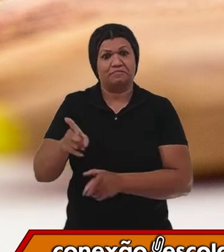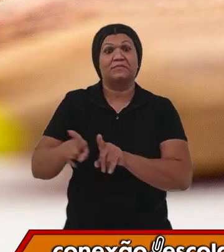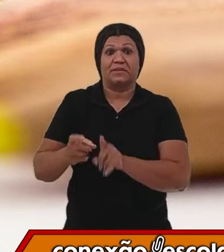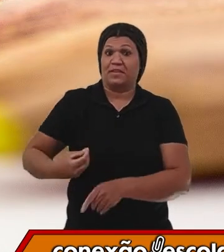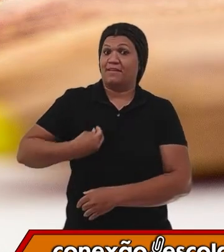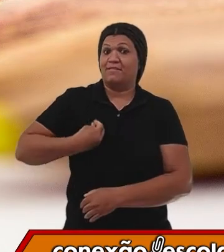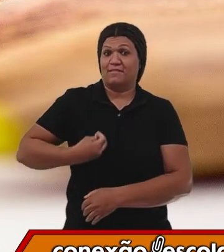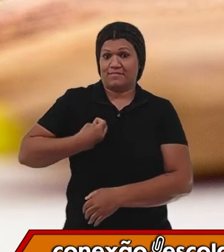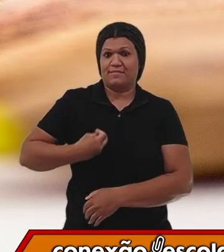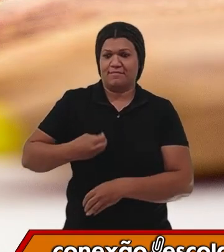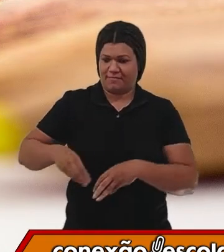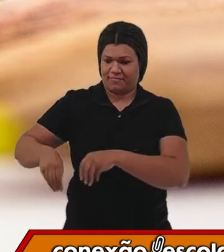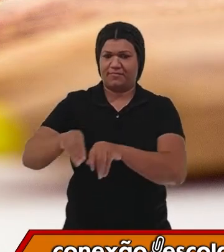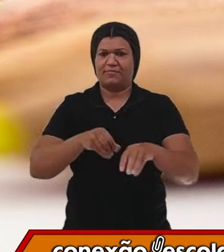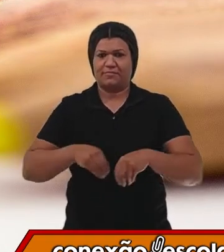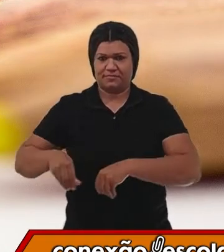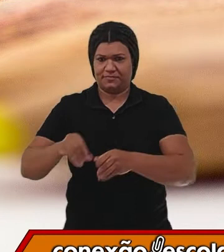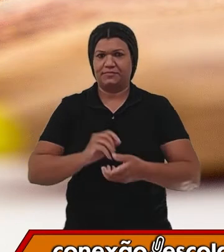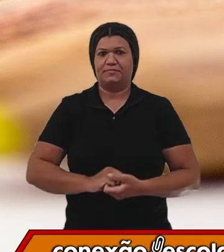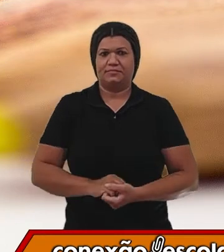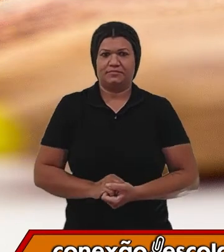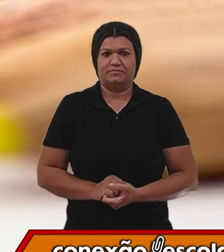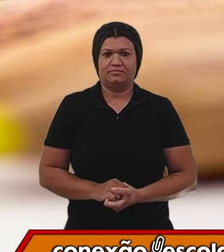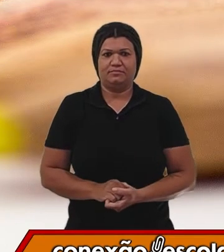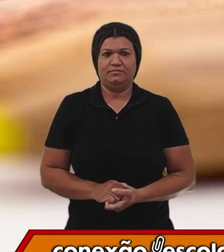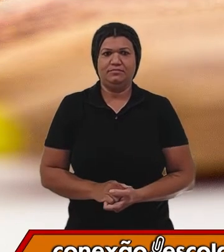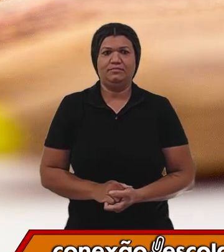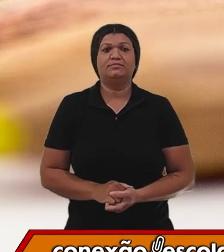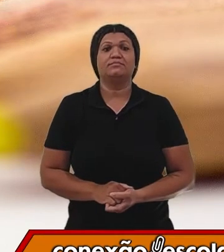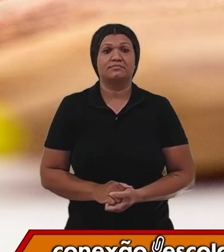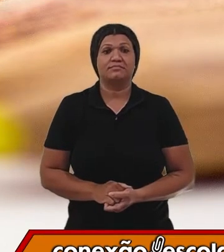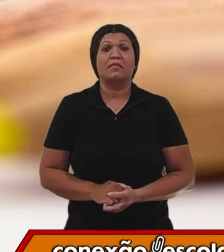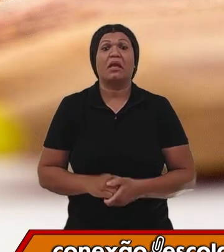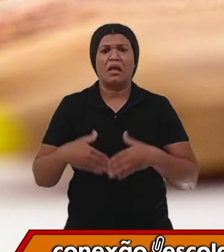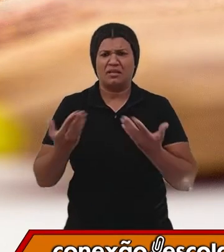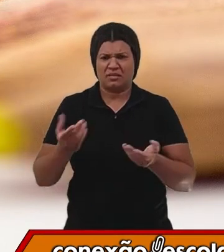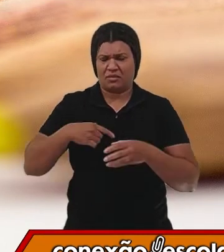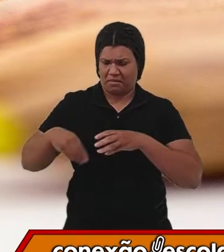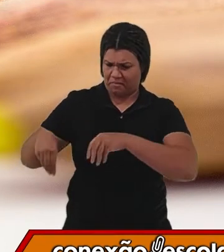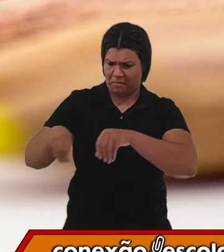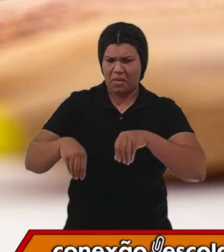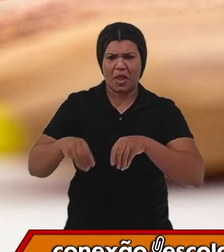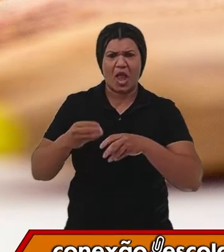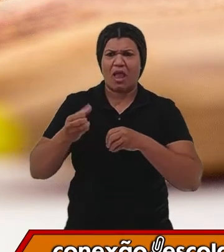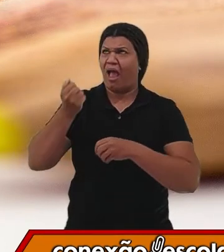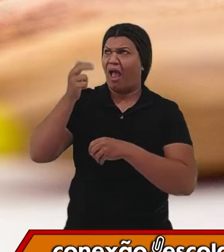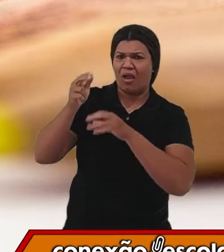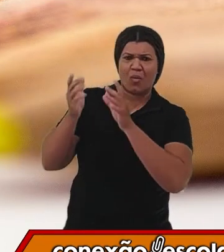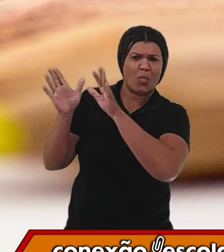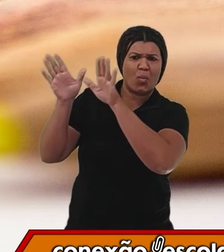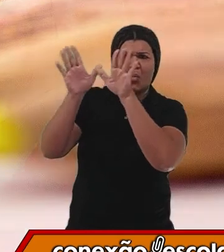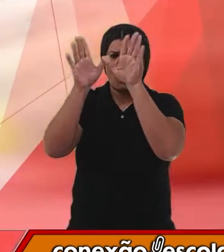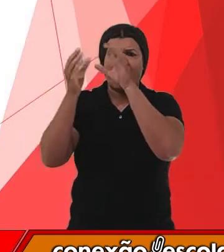vivem no solo. Muito bem. Ah, então tem terrestre no ar? Como assim, tia